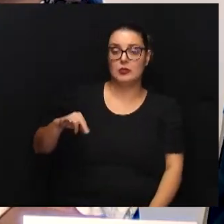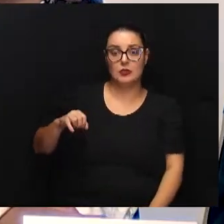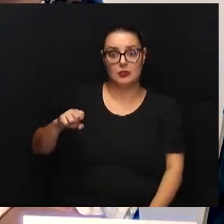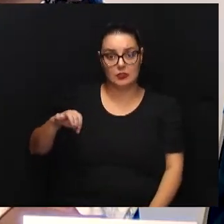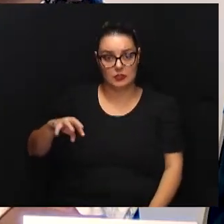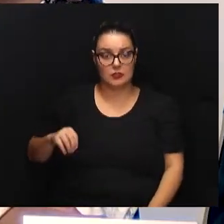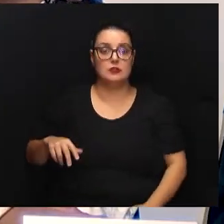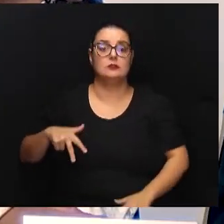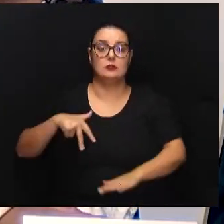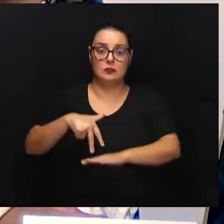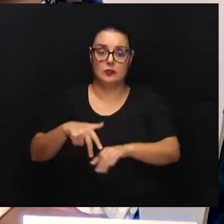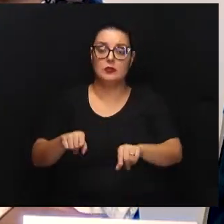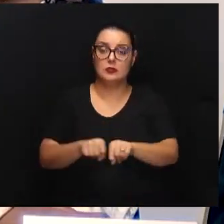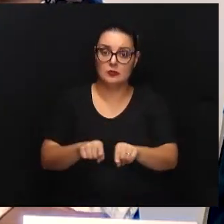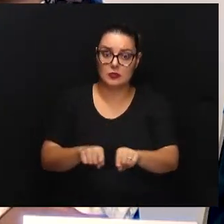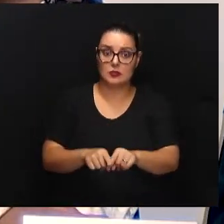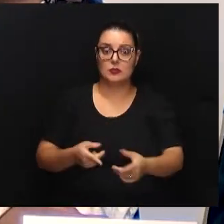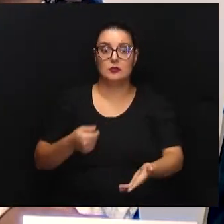exigir